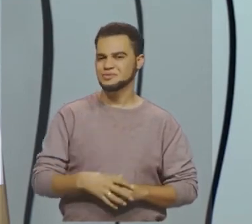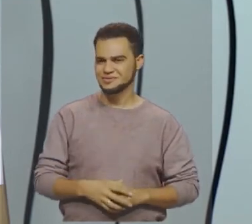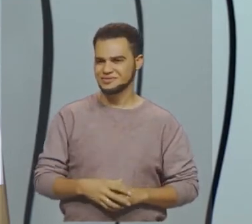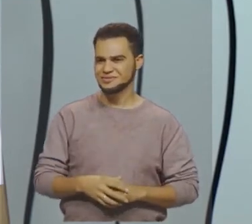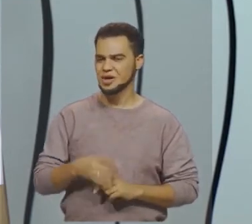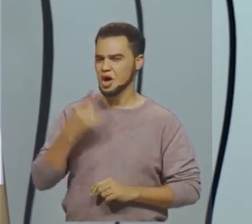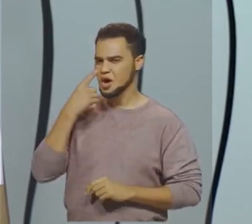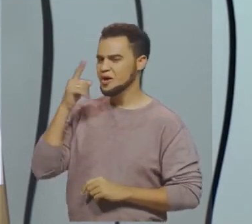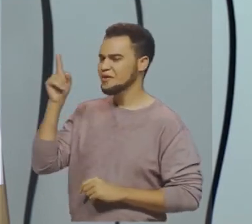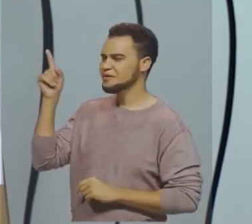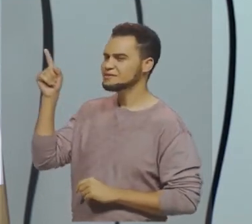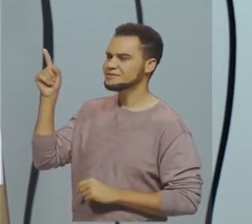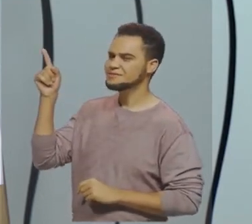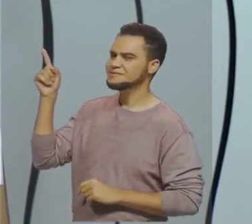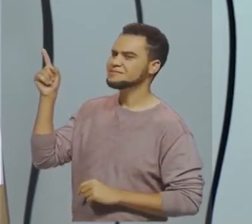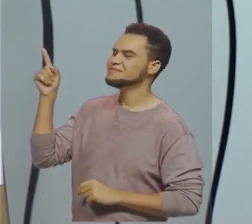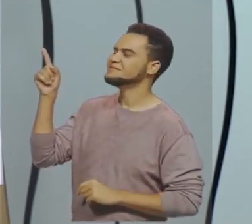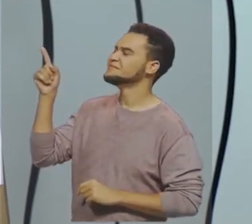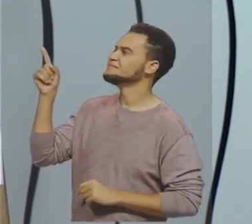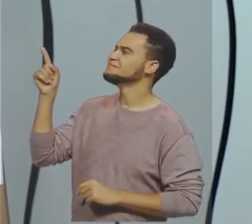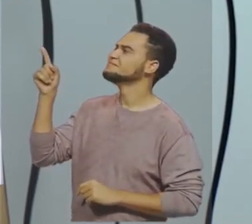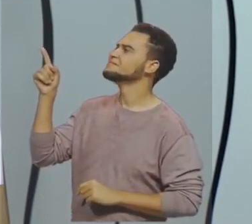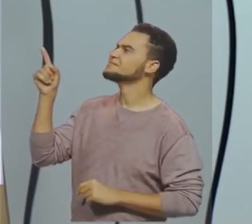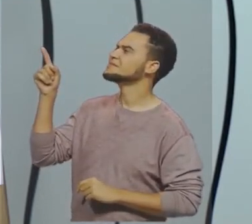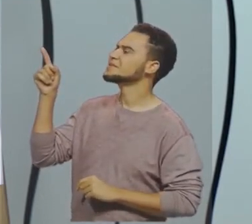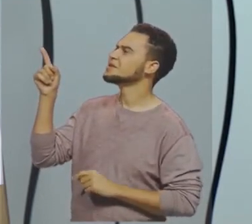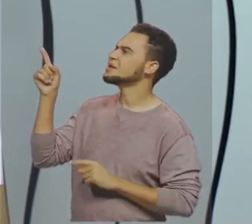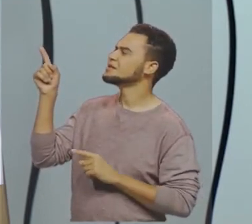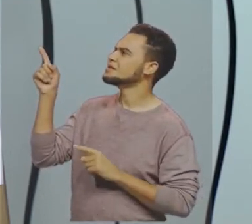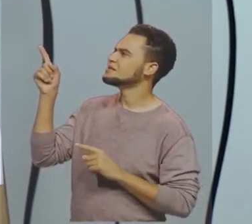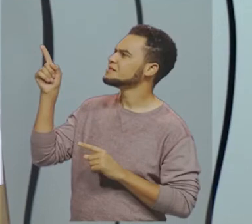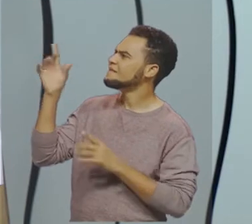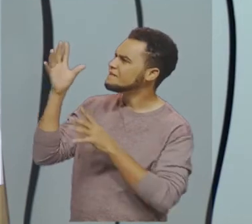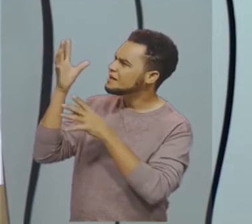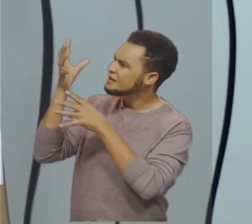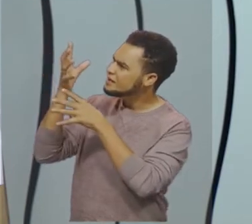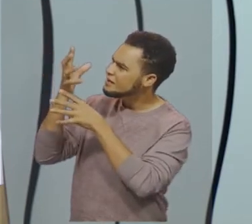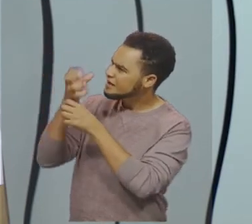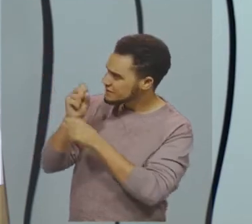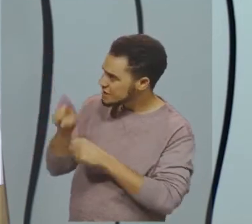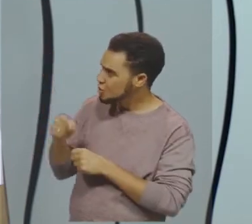e mais. Será que se tudo aqui dá 42?